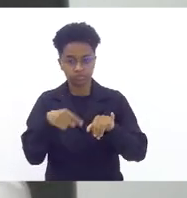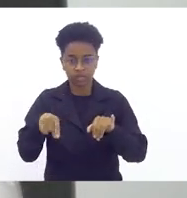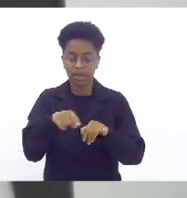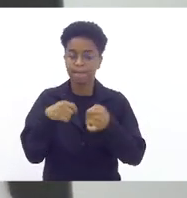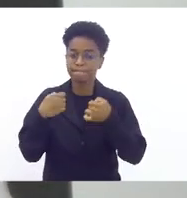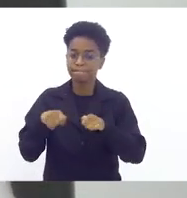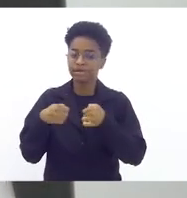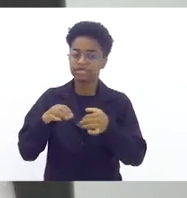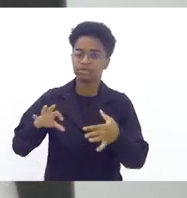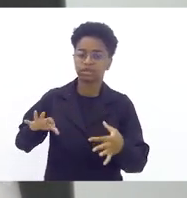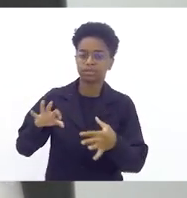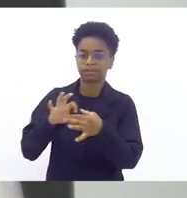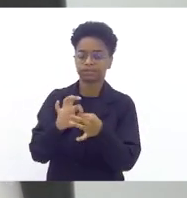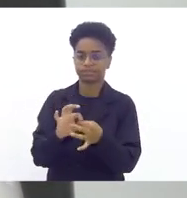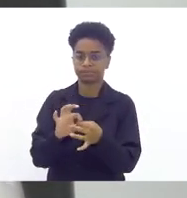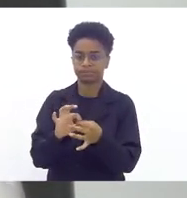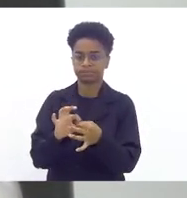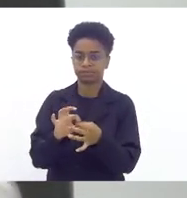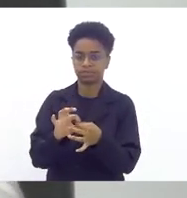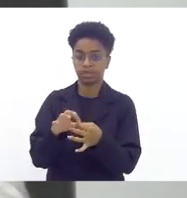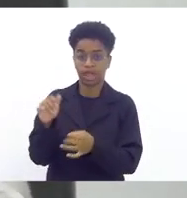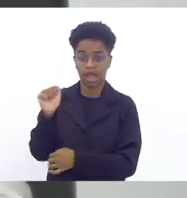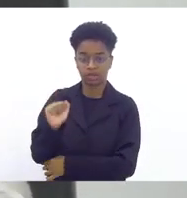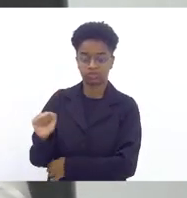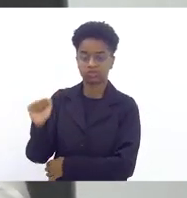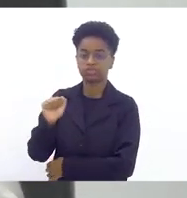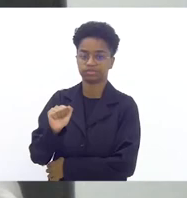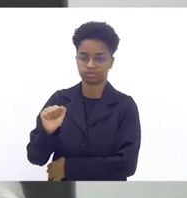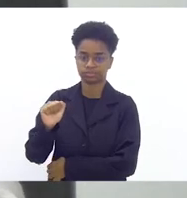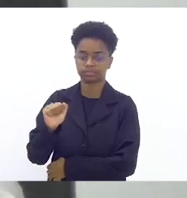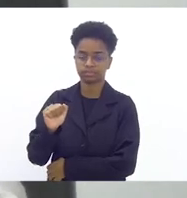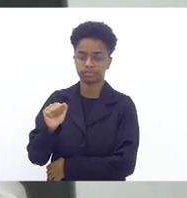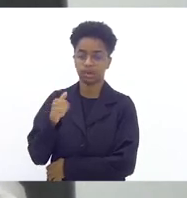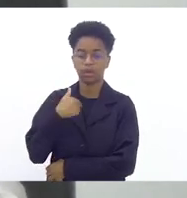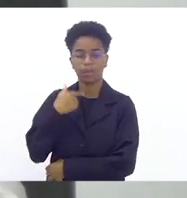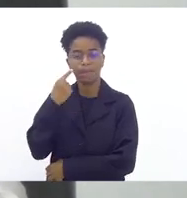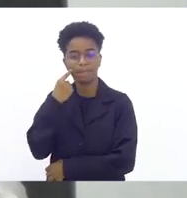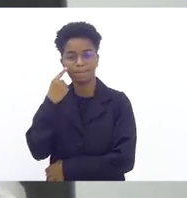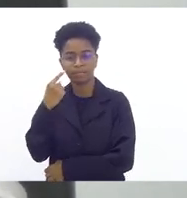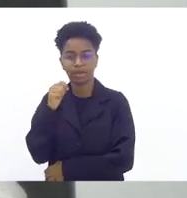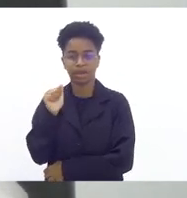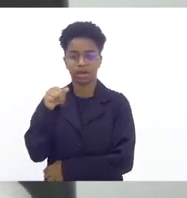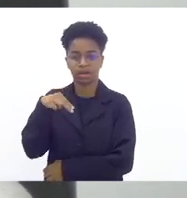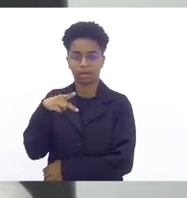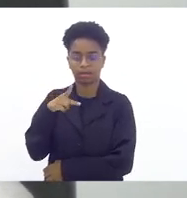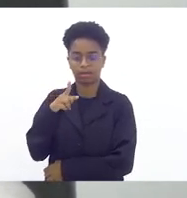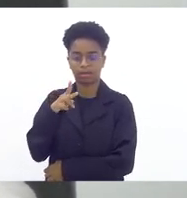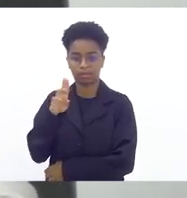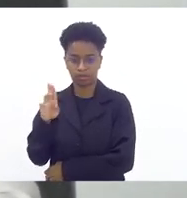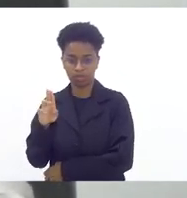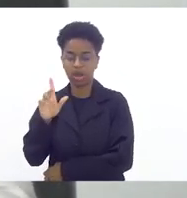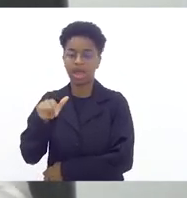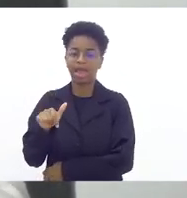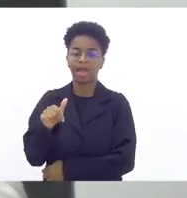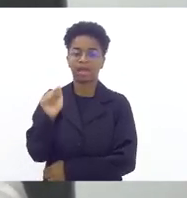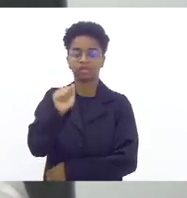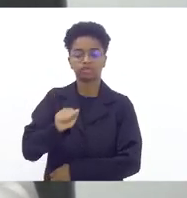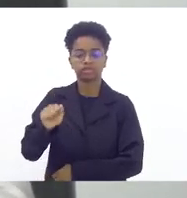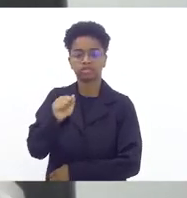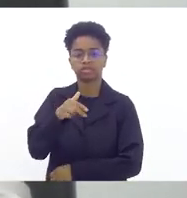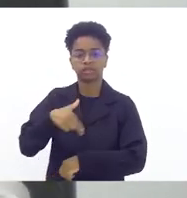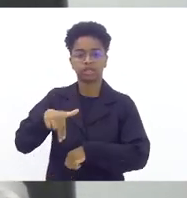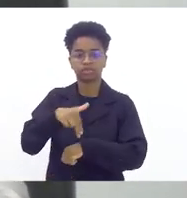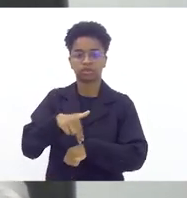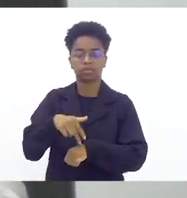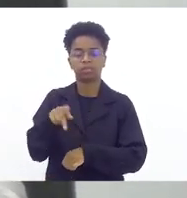parcerias das associações. E aqui eu penso na ANPUR, que é a Associação Nacional de Professores Universitários de